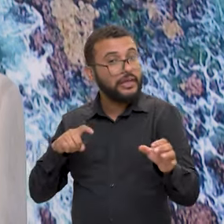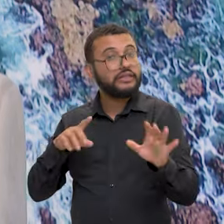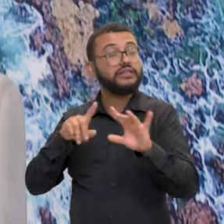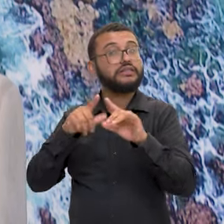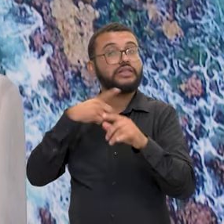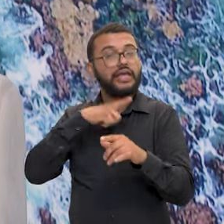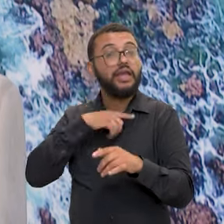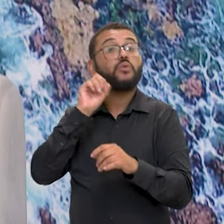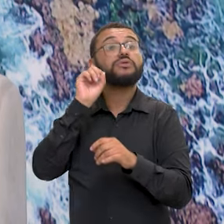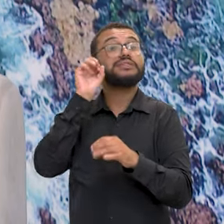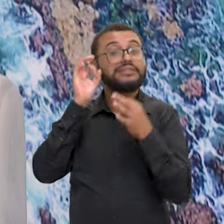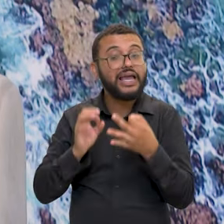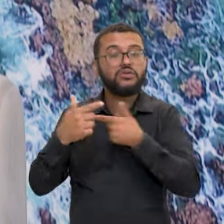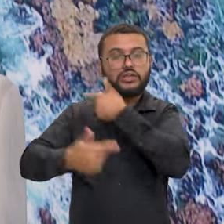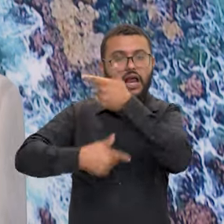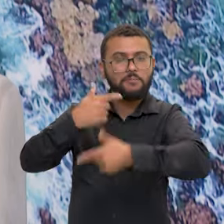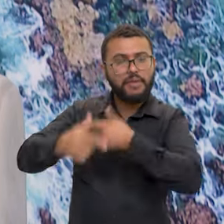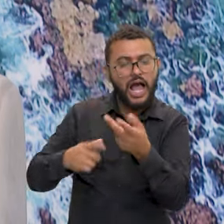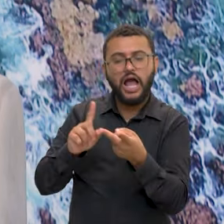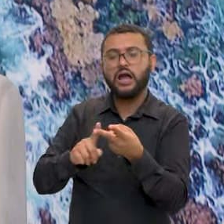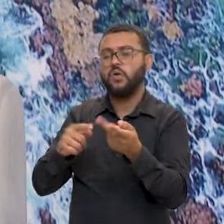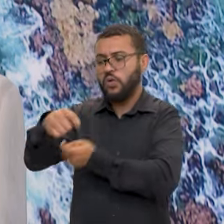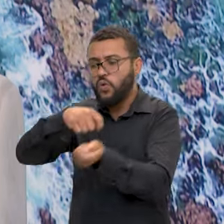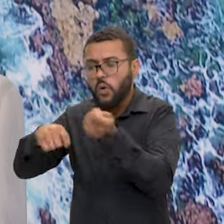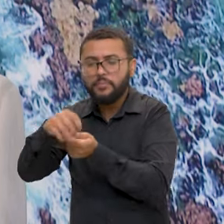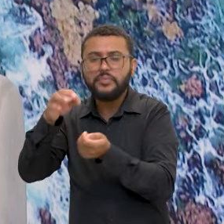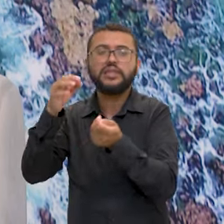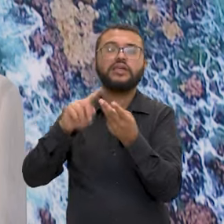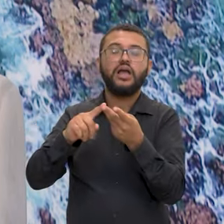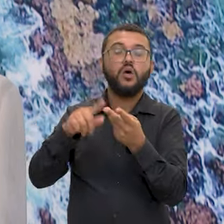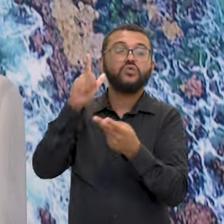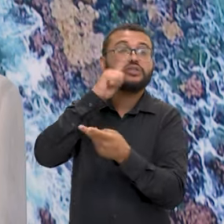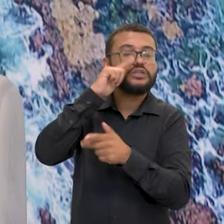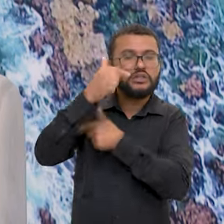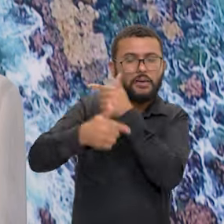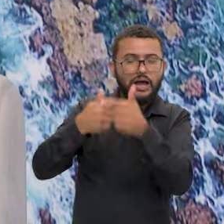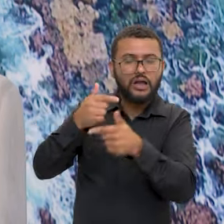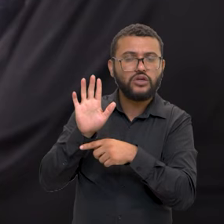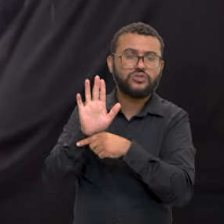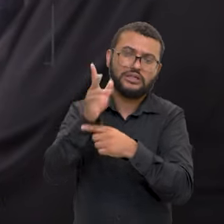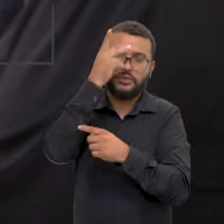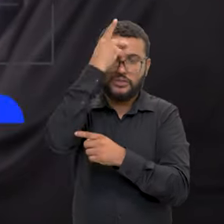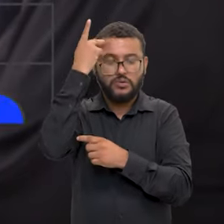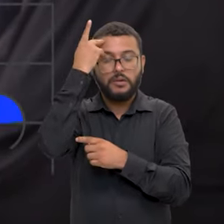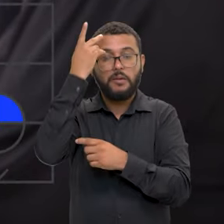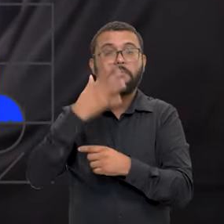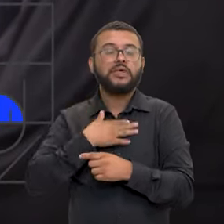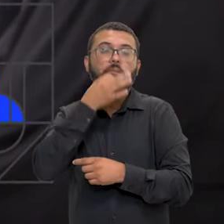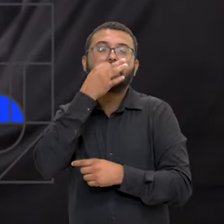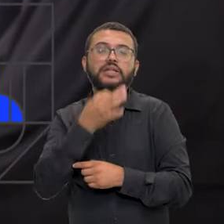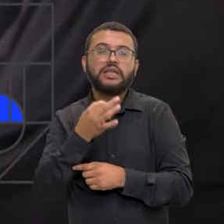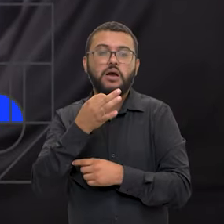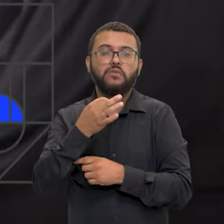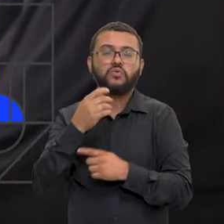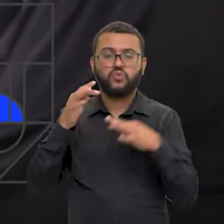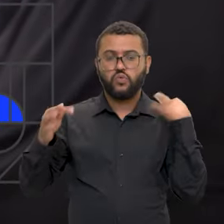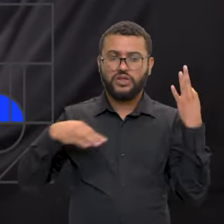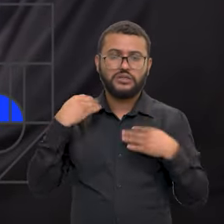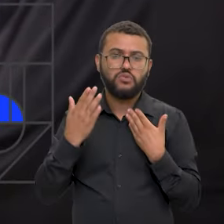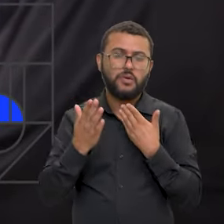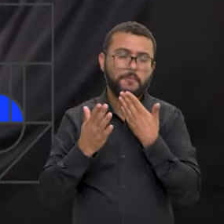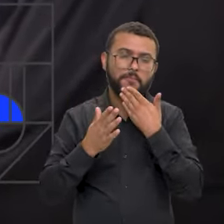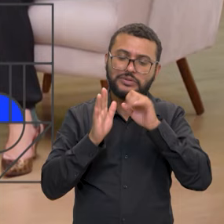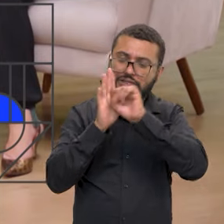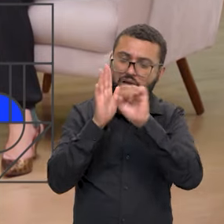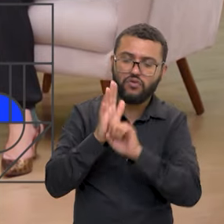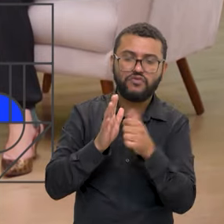turismo é, para mim, a grande indústria brasileira do século XXI. E o Brasil tem um enorme potencial turístico para fazer. Só